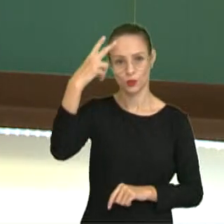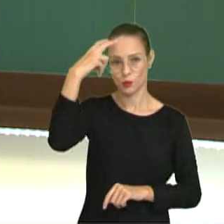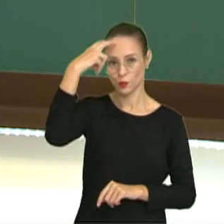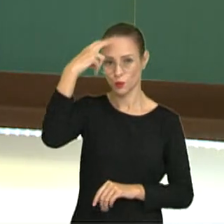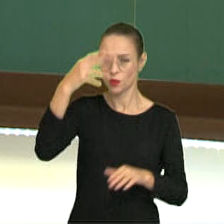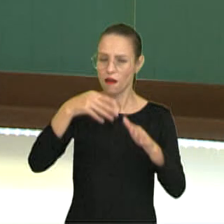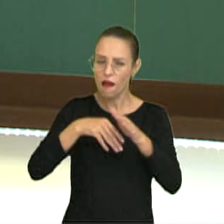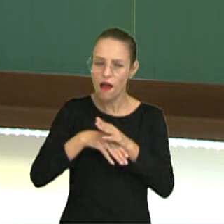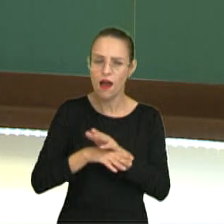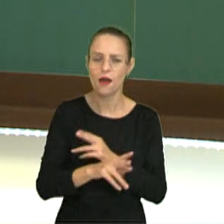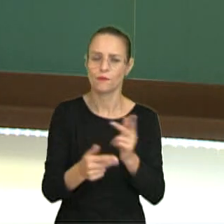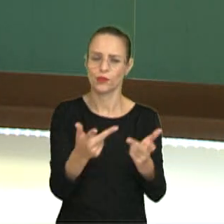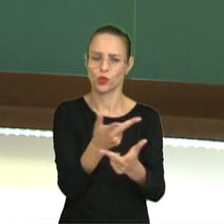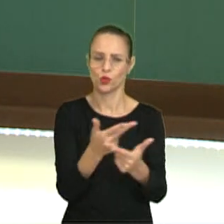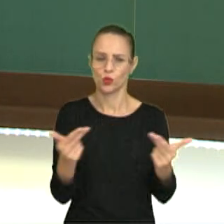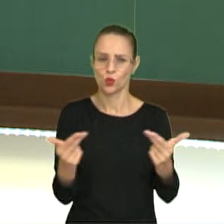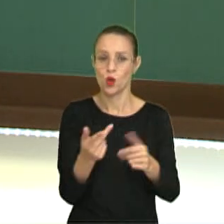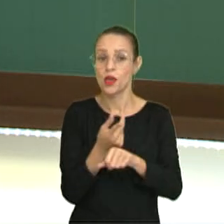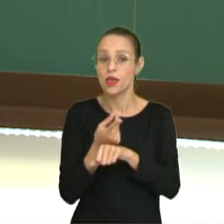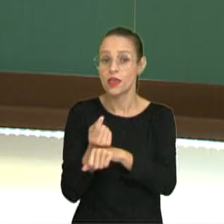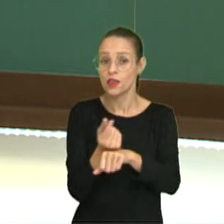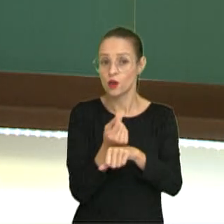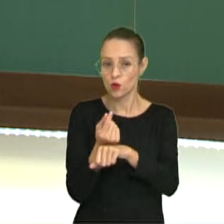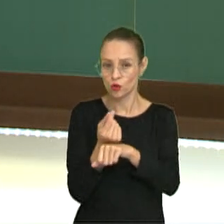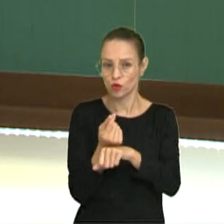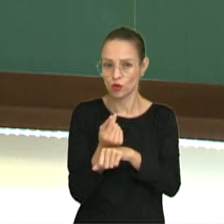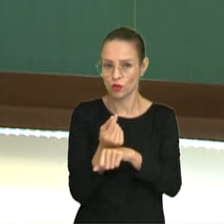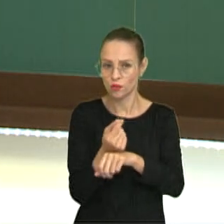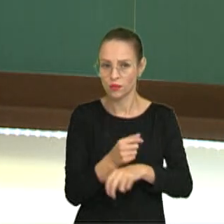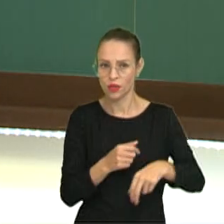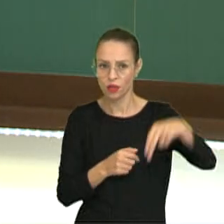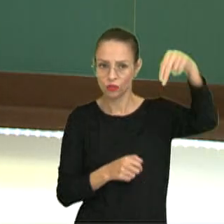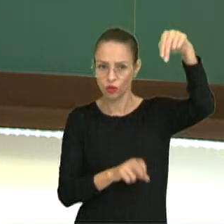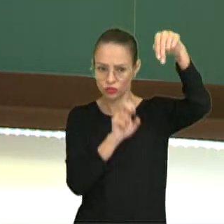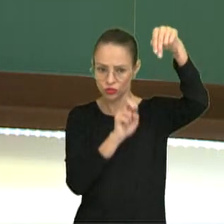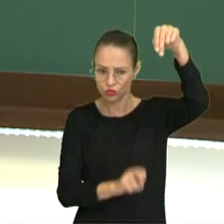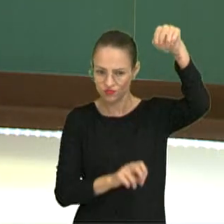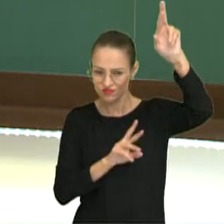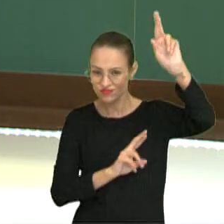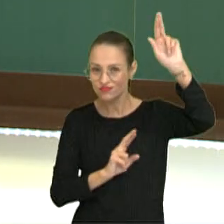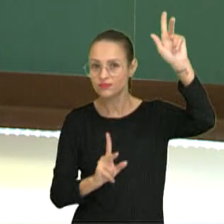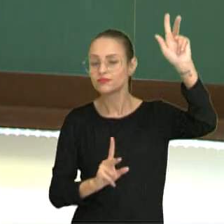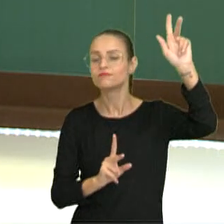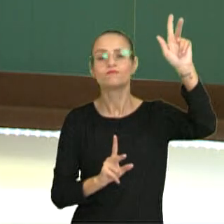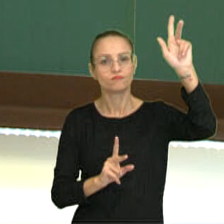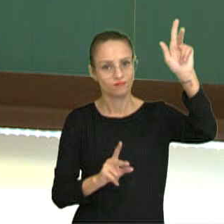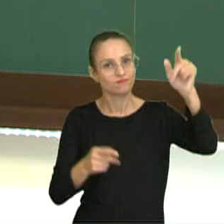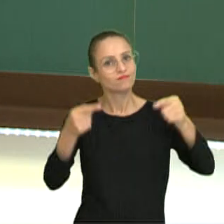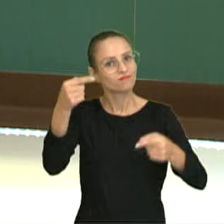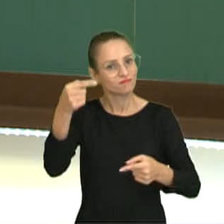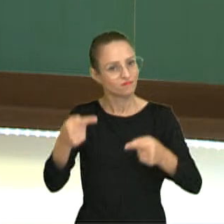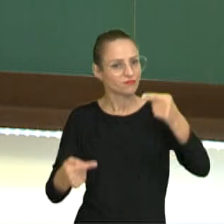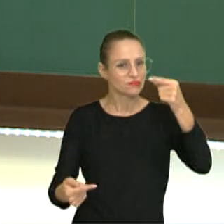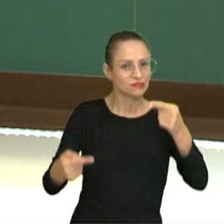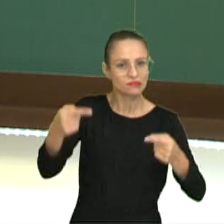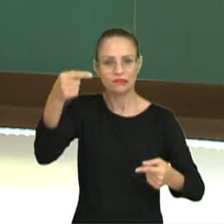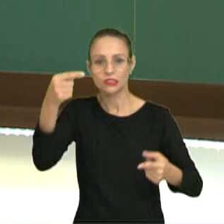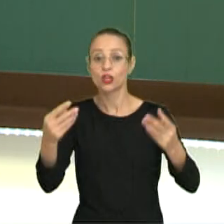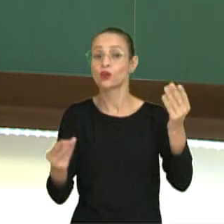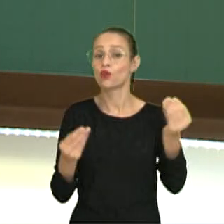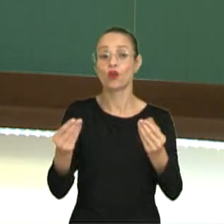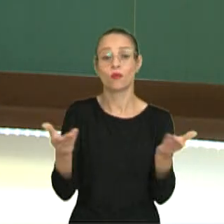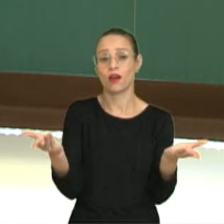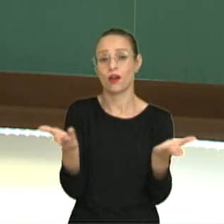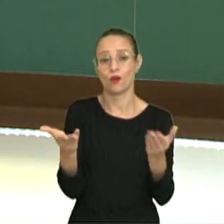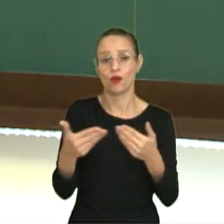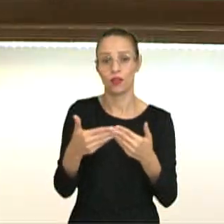esses hábitos, essa economia diferente entre uma e outra, vai gerar uma série de tensões. Como que a gente vai fazer então